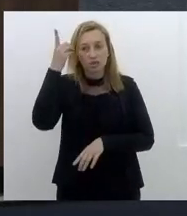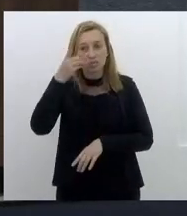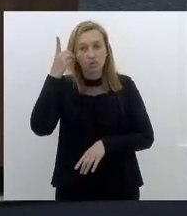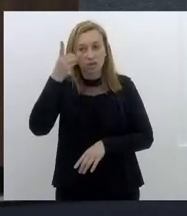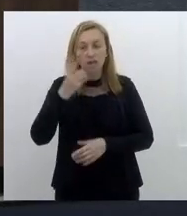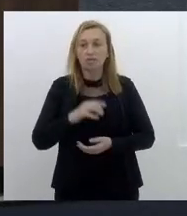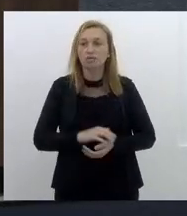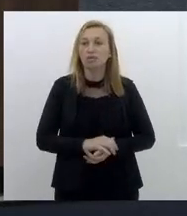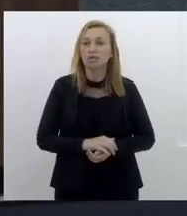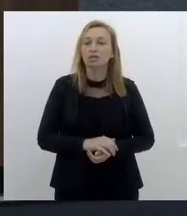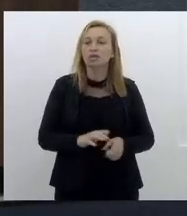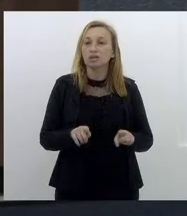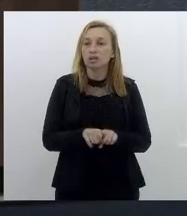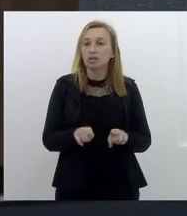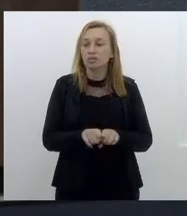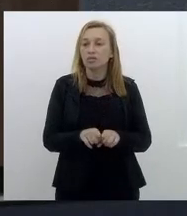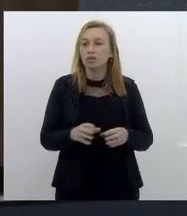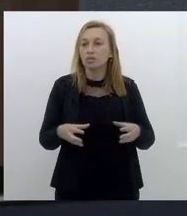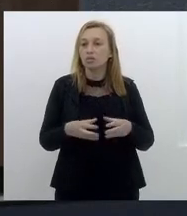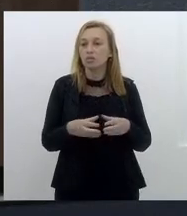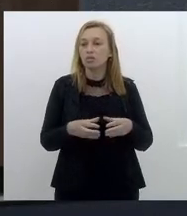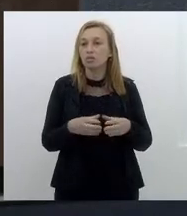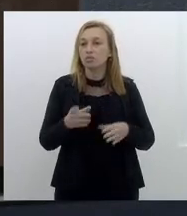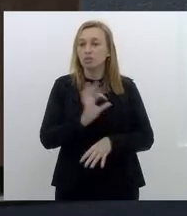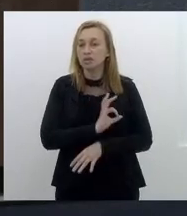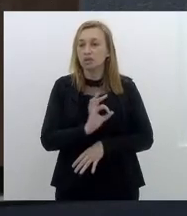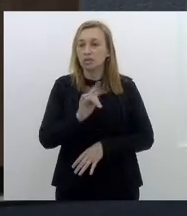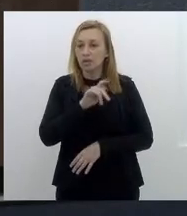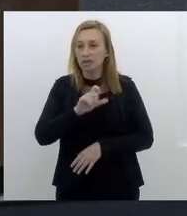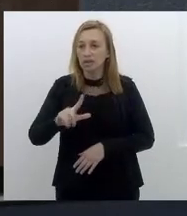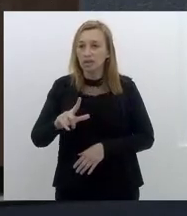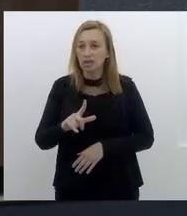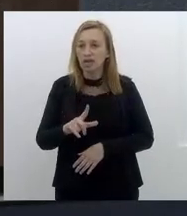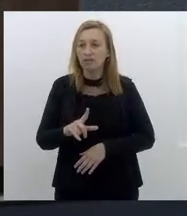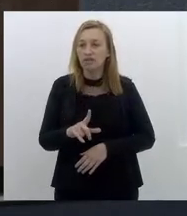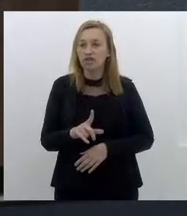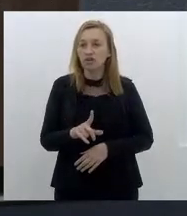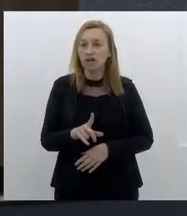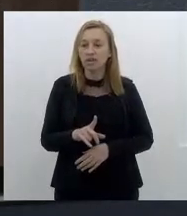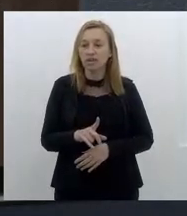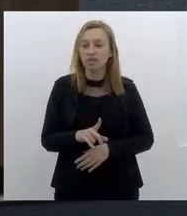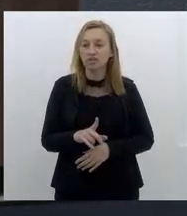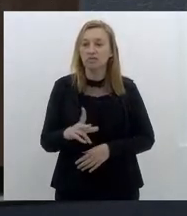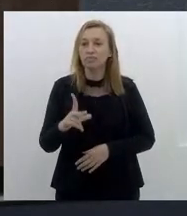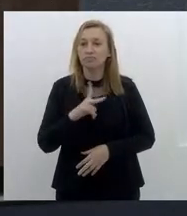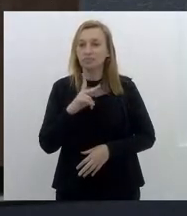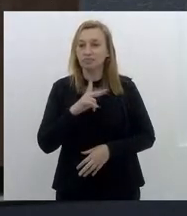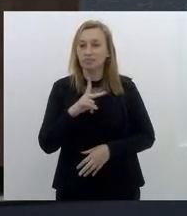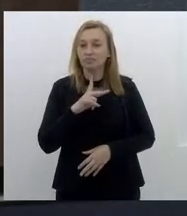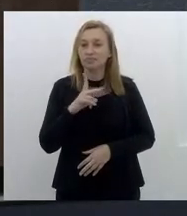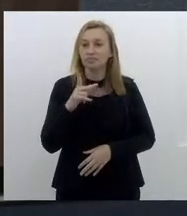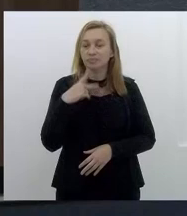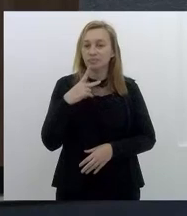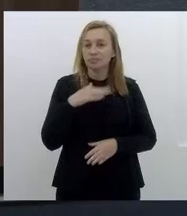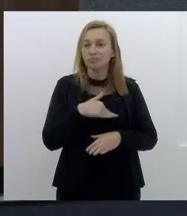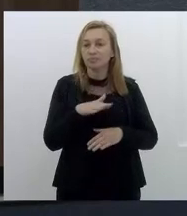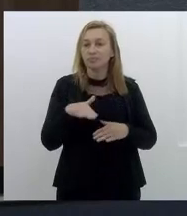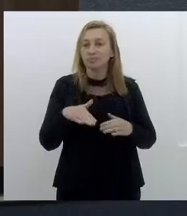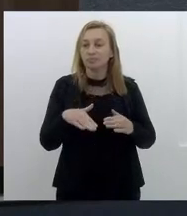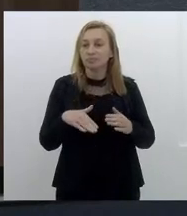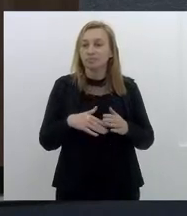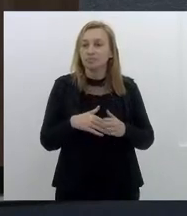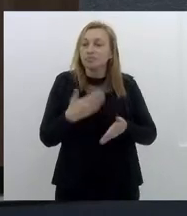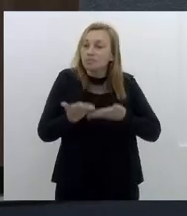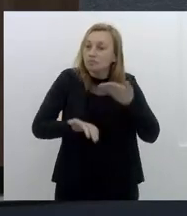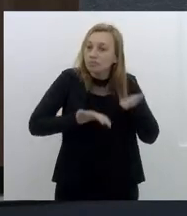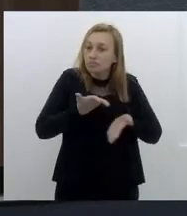muito menos a categoria de policiais penais aqui muito particularmente tratamos com Total zelo